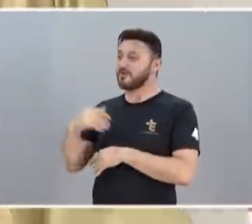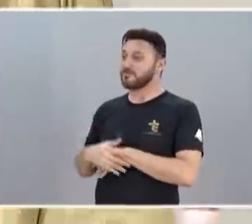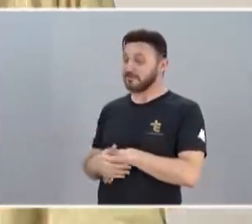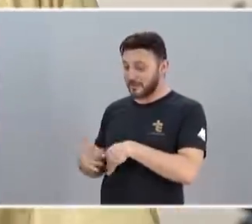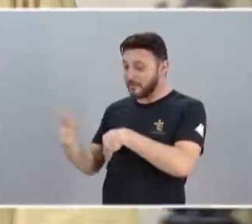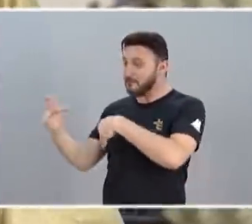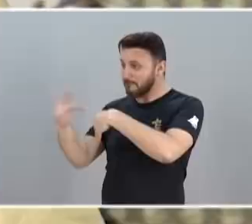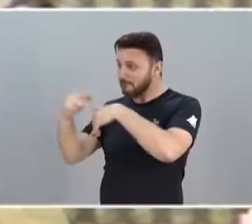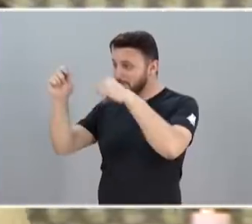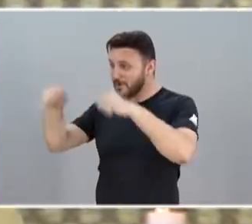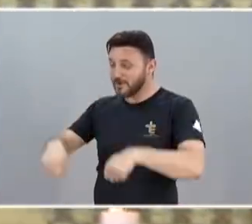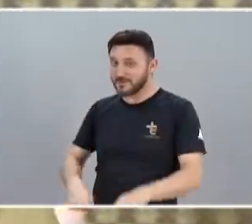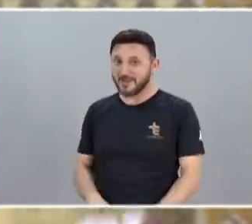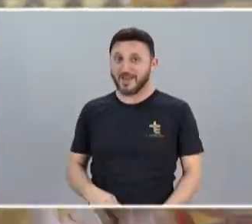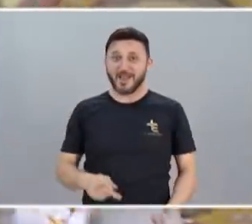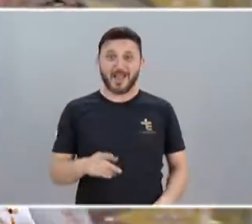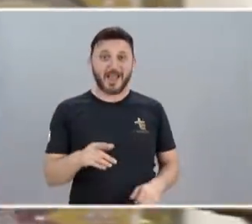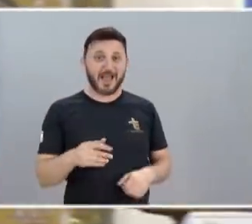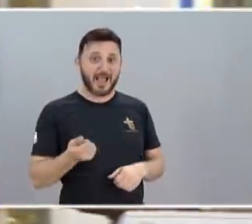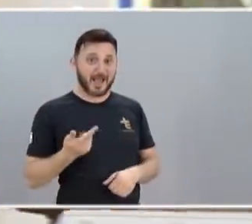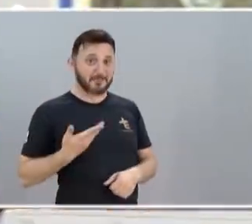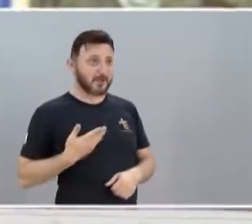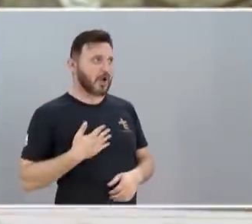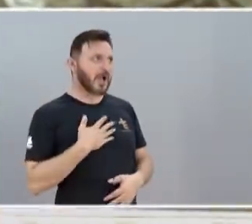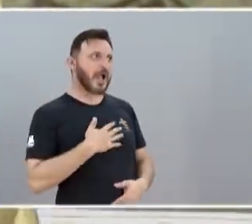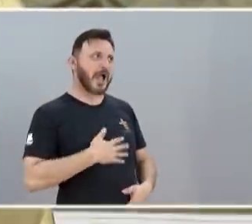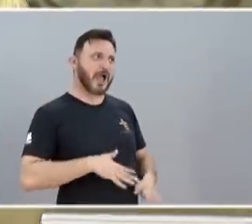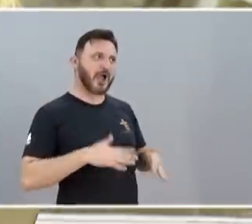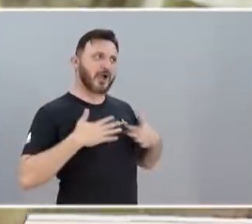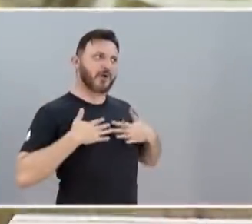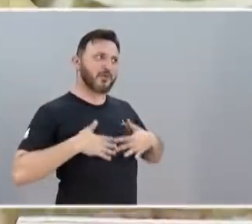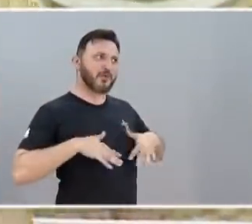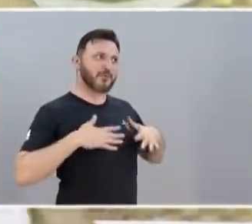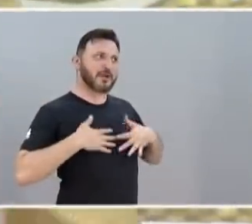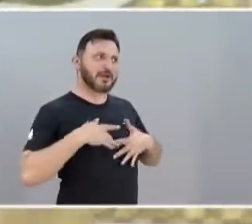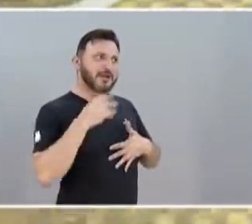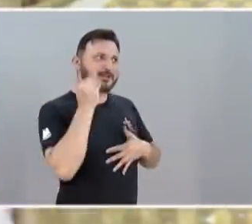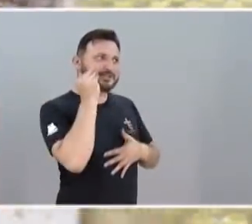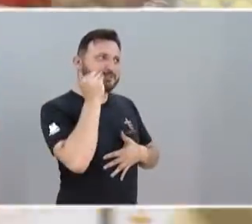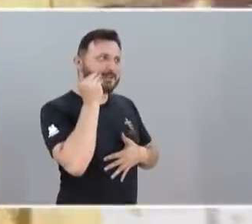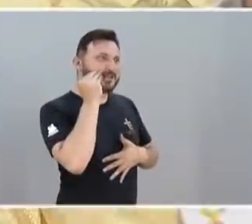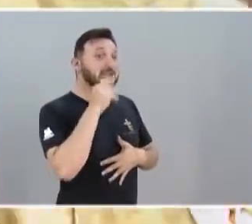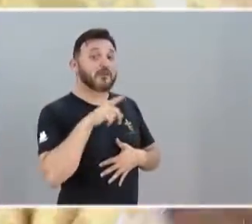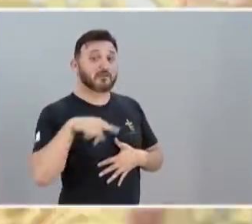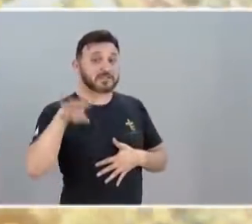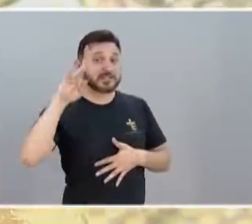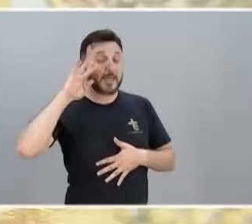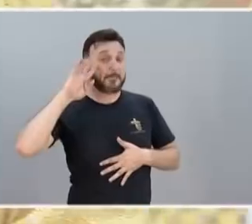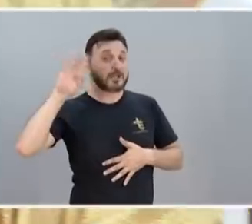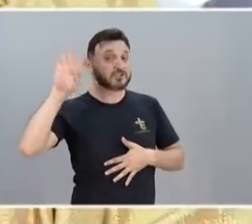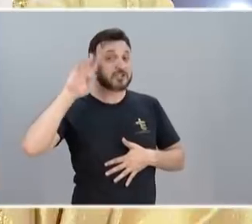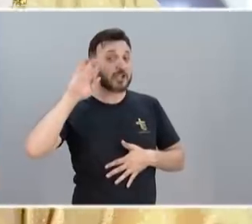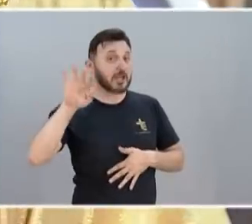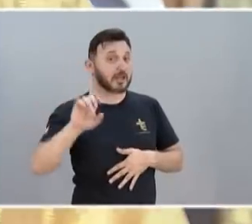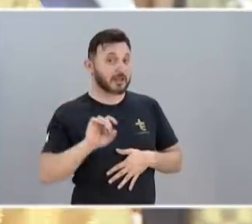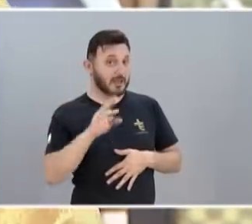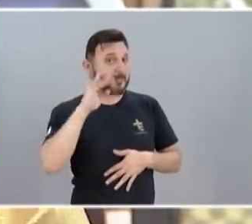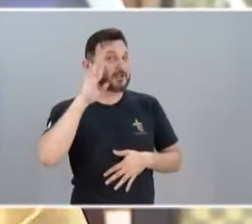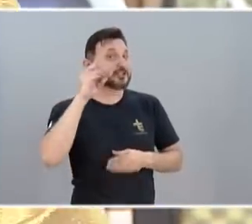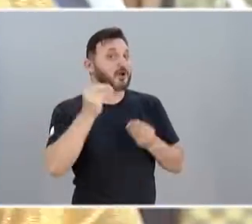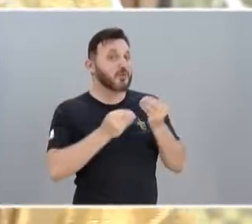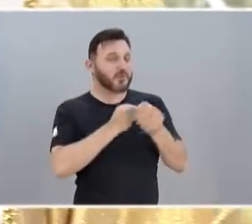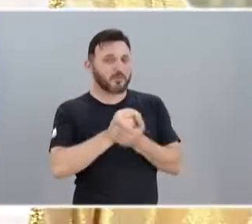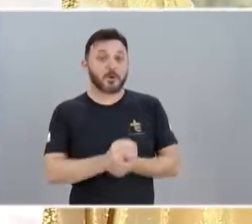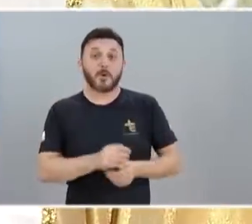dor de barro. Toca na minha. Faz a experiência, pelo menos na imaginação. Eu preguei um retiro sobre isso.